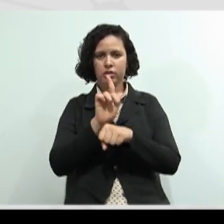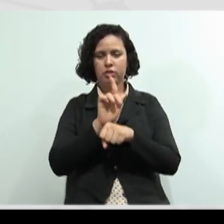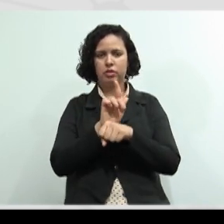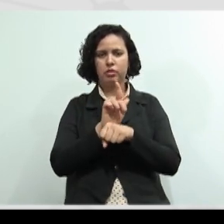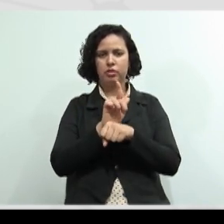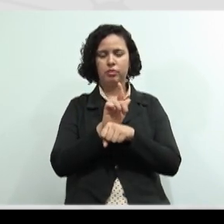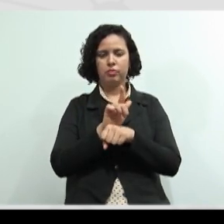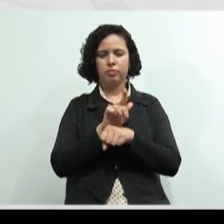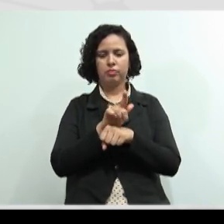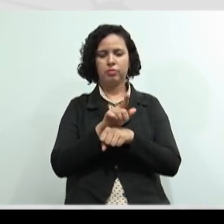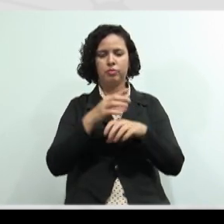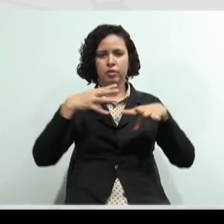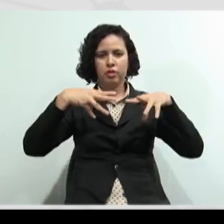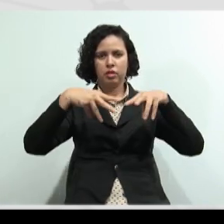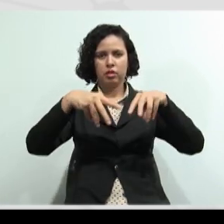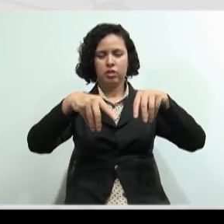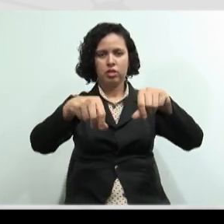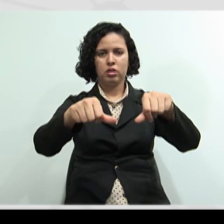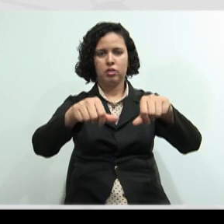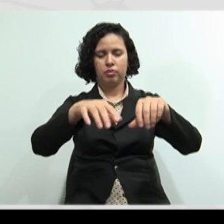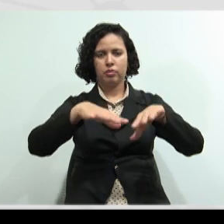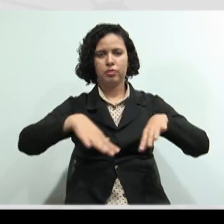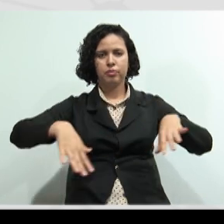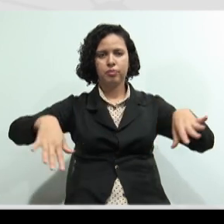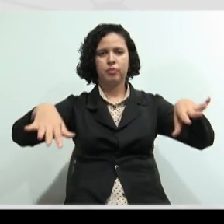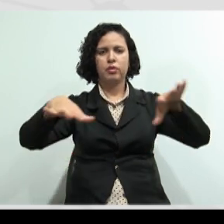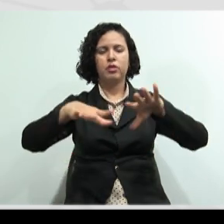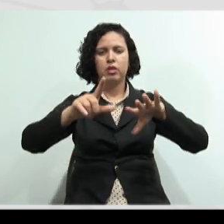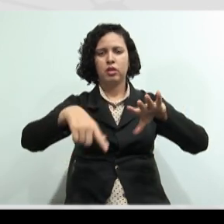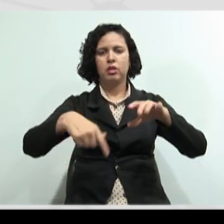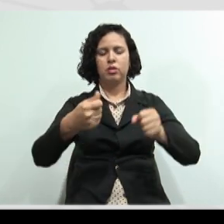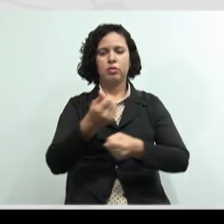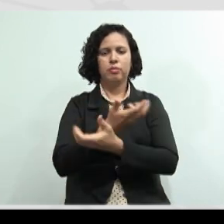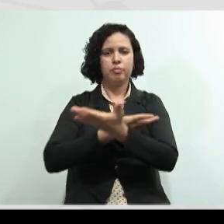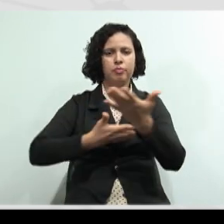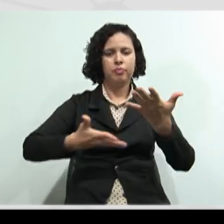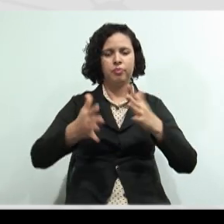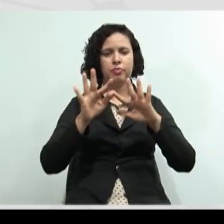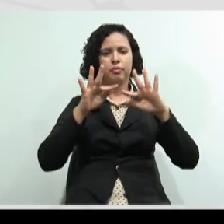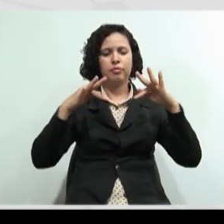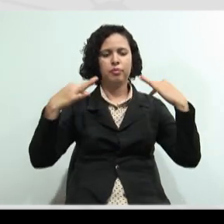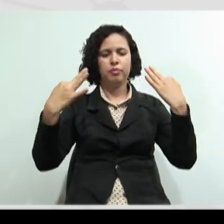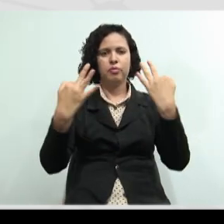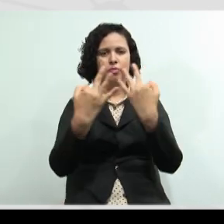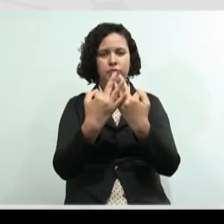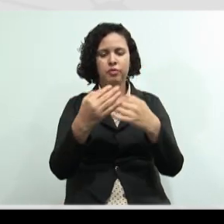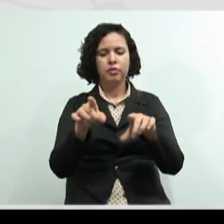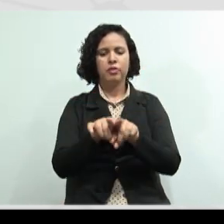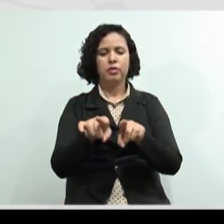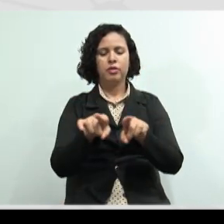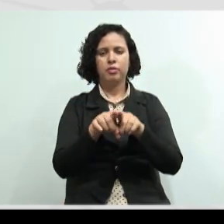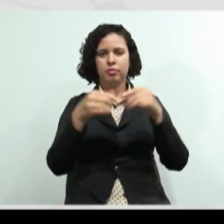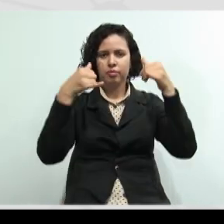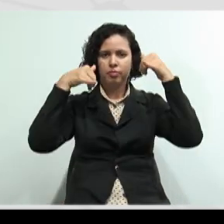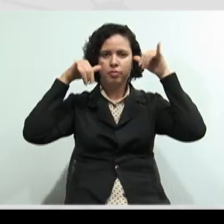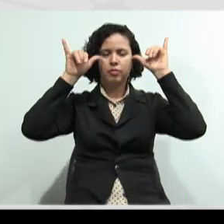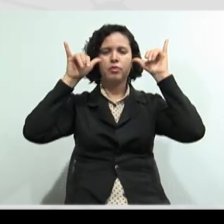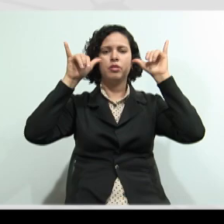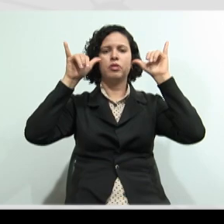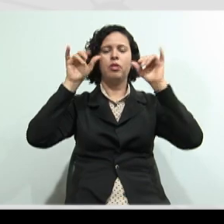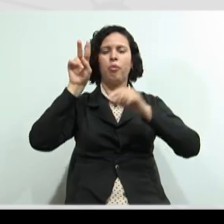é compartilhada pela família e a atividade produtiva agropecuária é a principal fonte geradora de